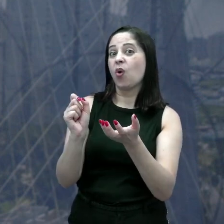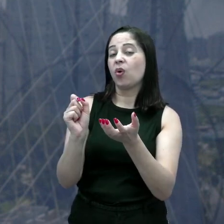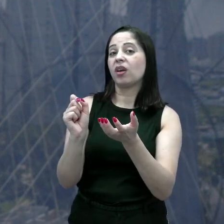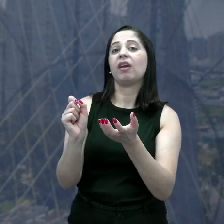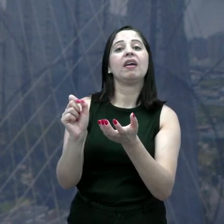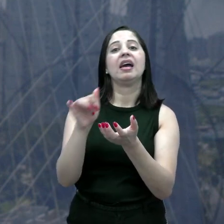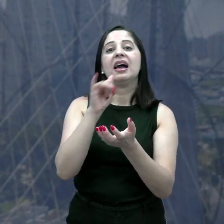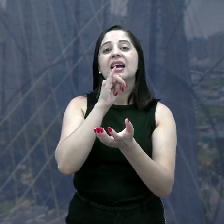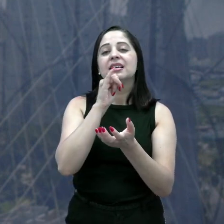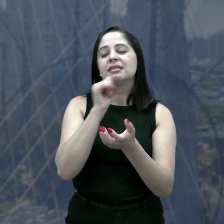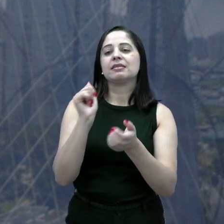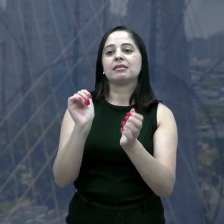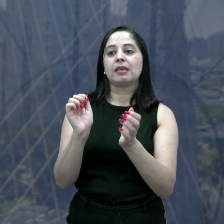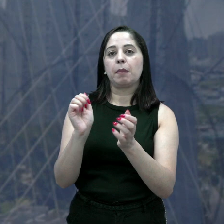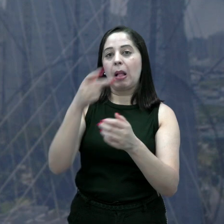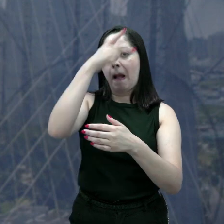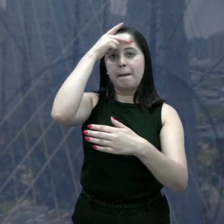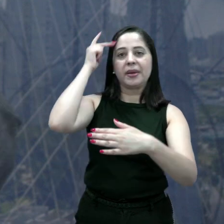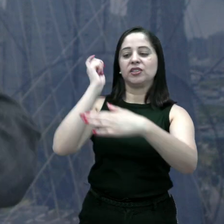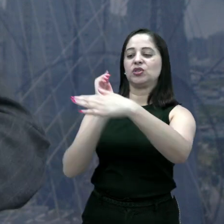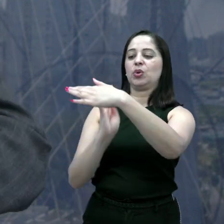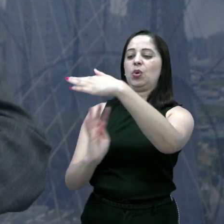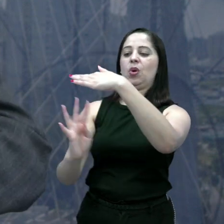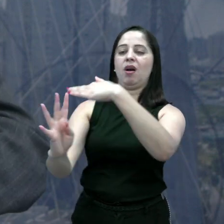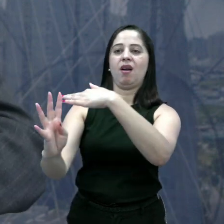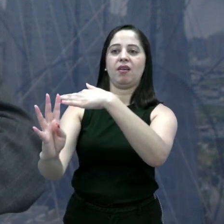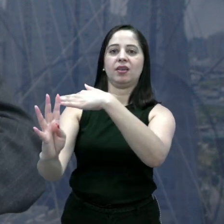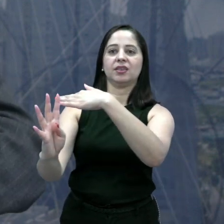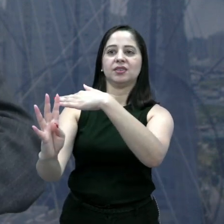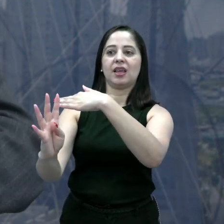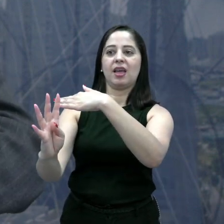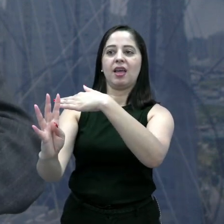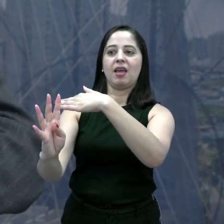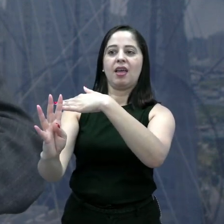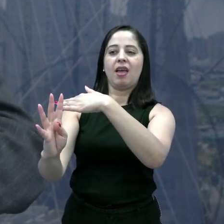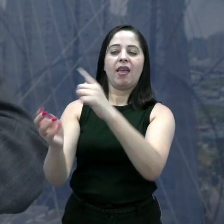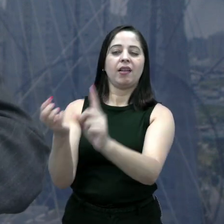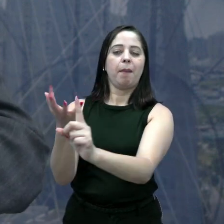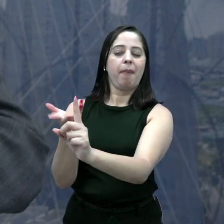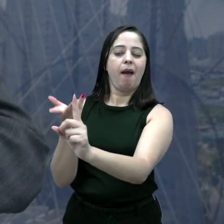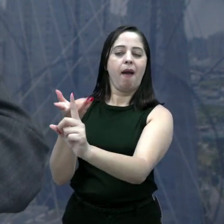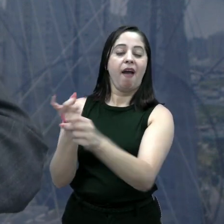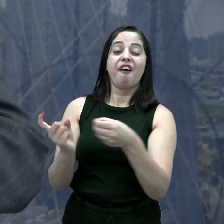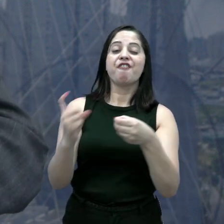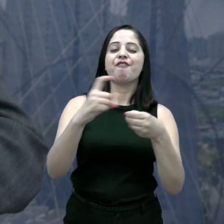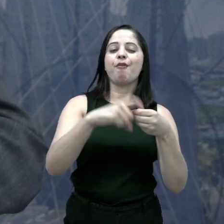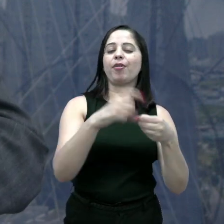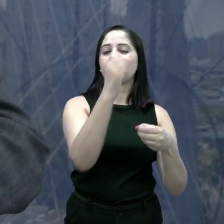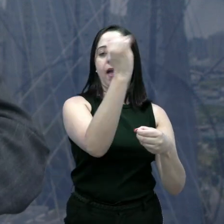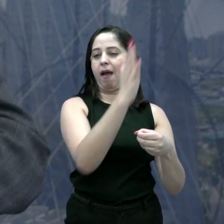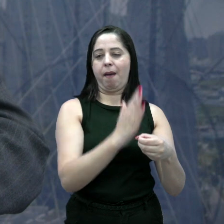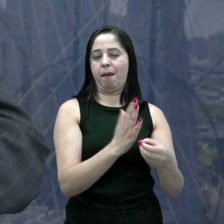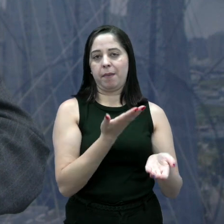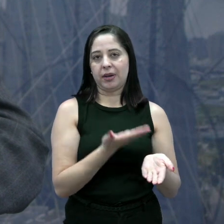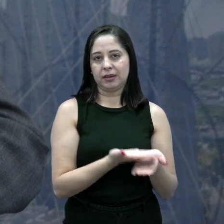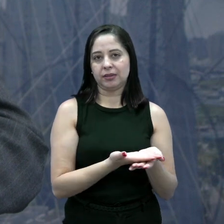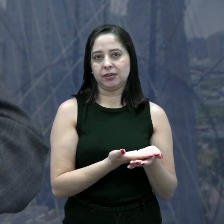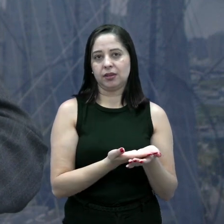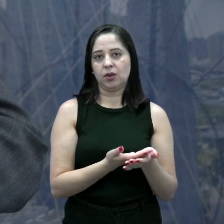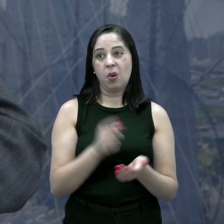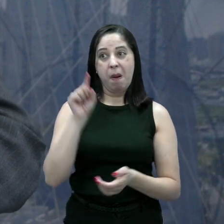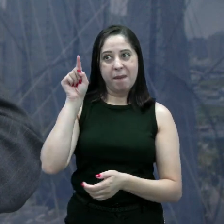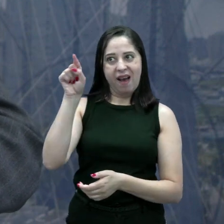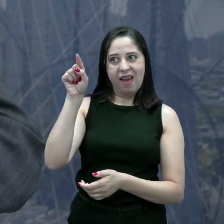ou ao imigrante que esteja lá voltar para sua nação, para sua pátria. É uma faculdade, não é uma obrigação. E aí você pega o Trump, não, ele